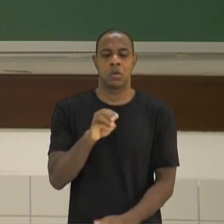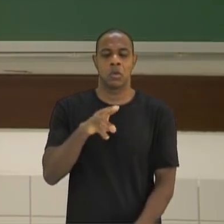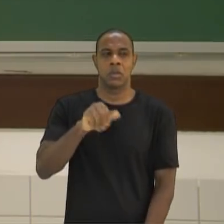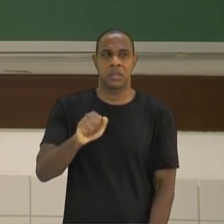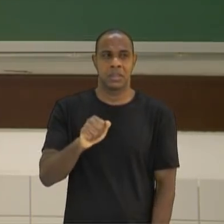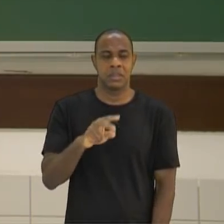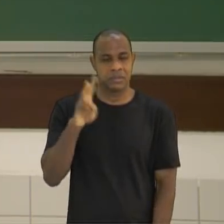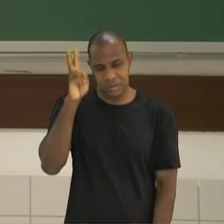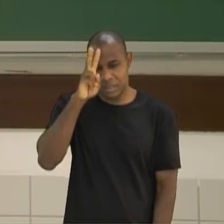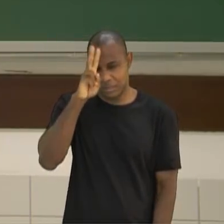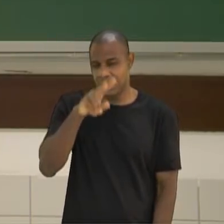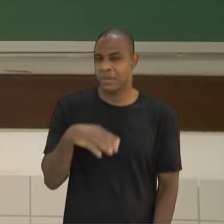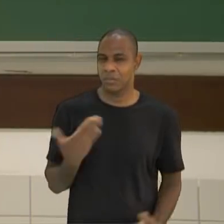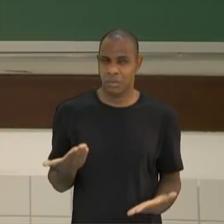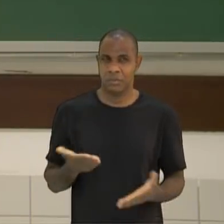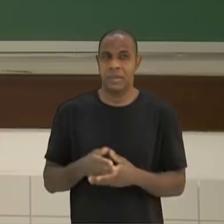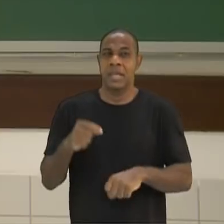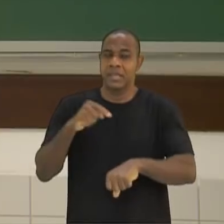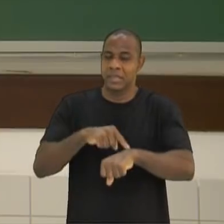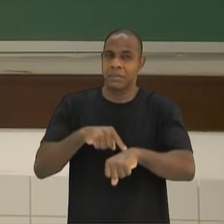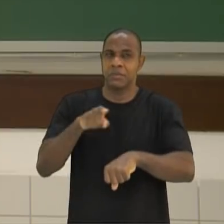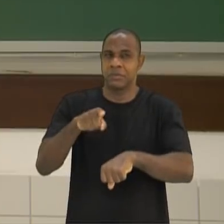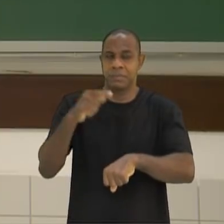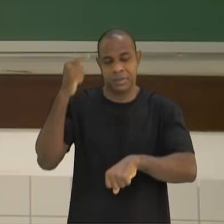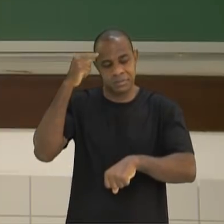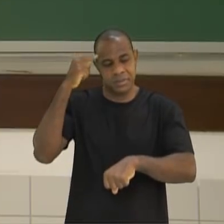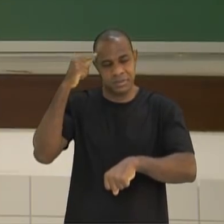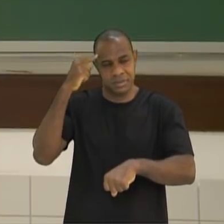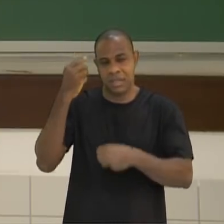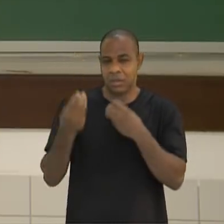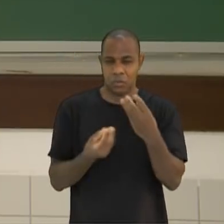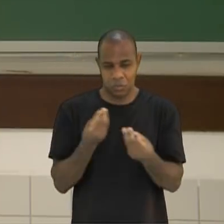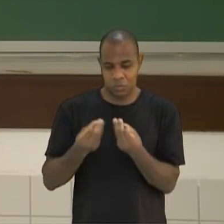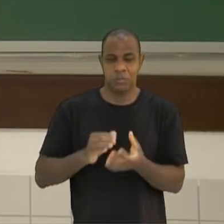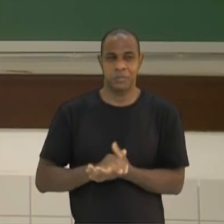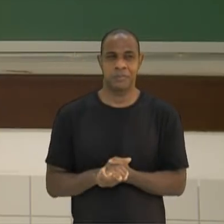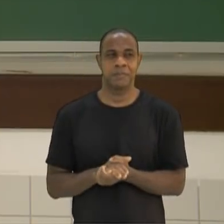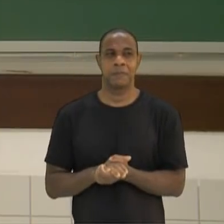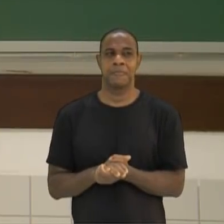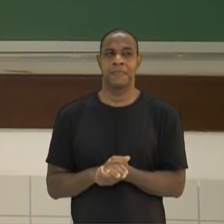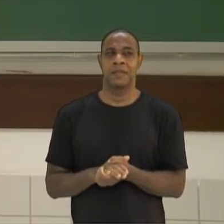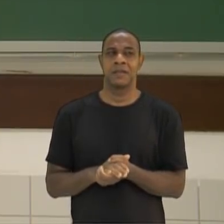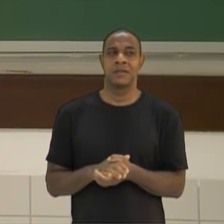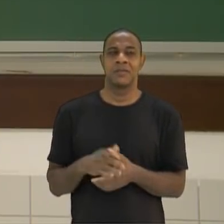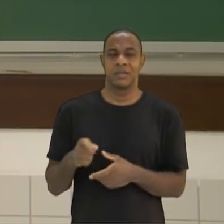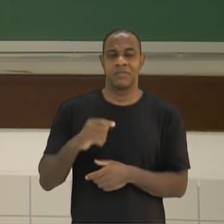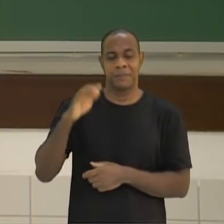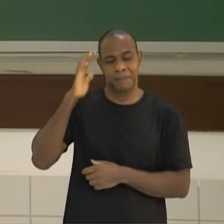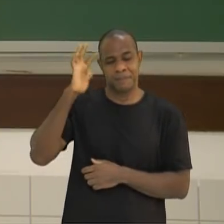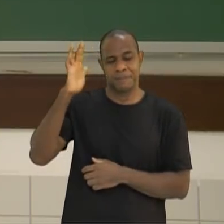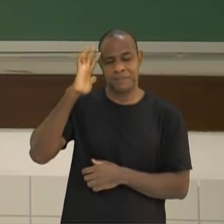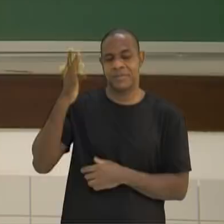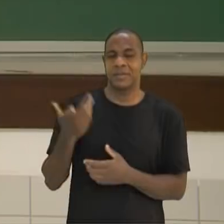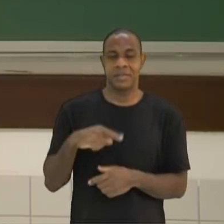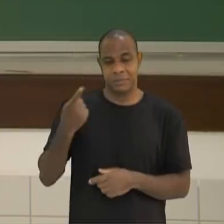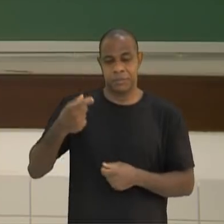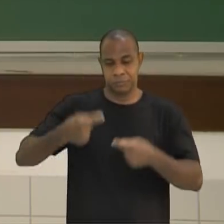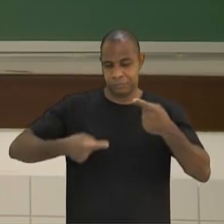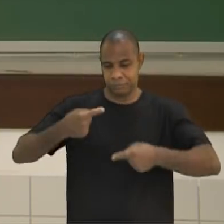aí, vocês se lembram? Vou dar um tempo para vocês pensarem sobre essa questão aí, né? Vocês vão refletindo aí, depois a gente